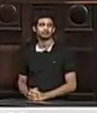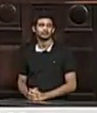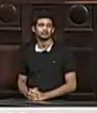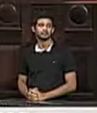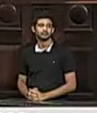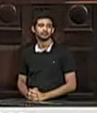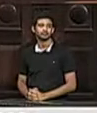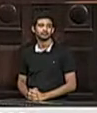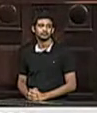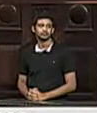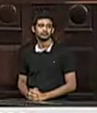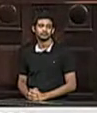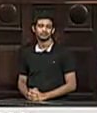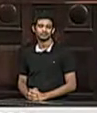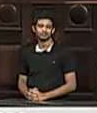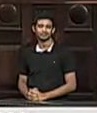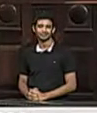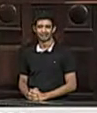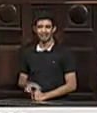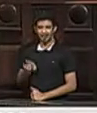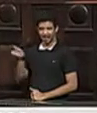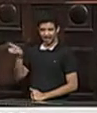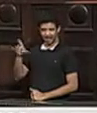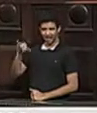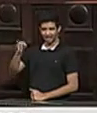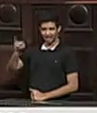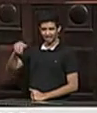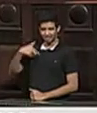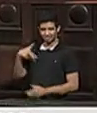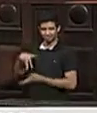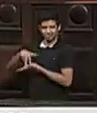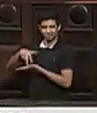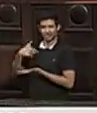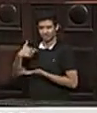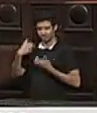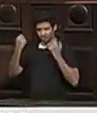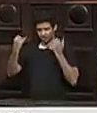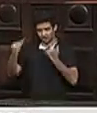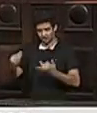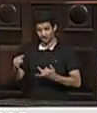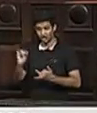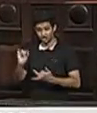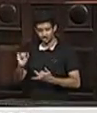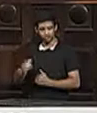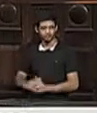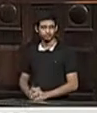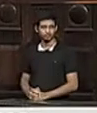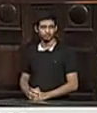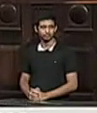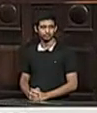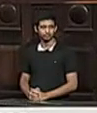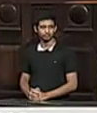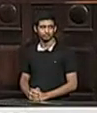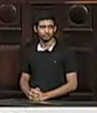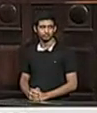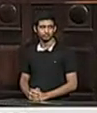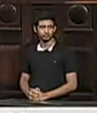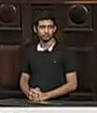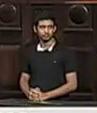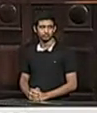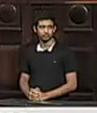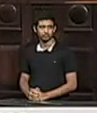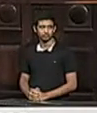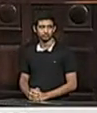Mas minha fala lá, naquele momento, foi exatamente, deputado Conte, me apropriar,